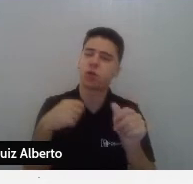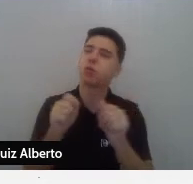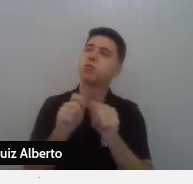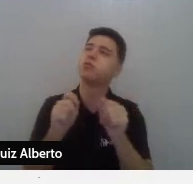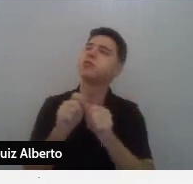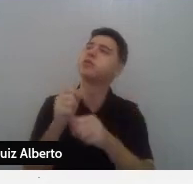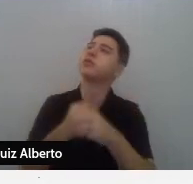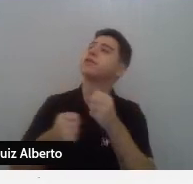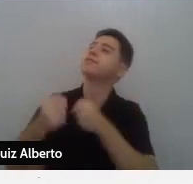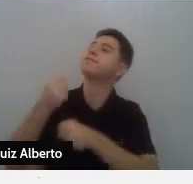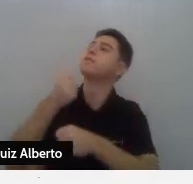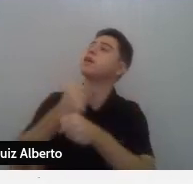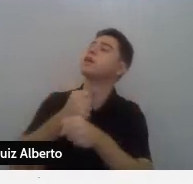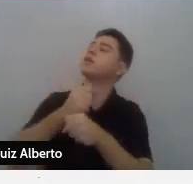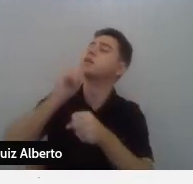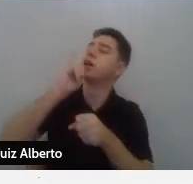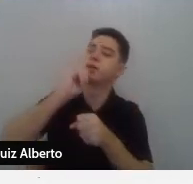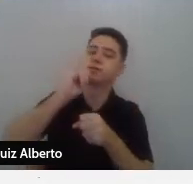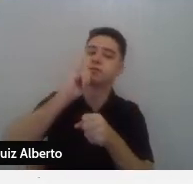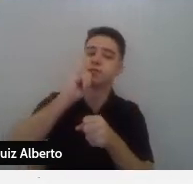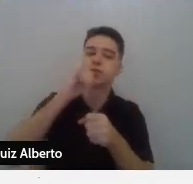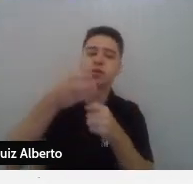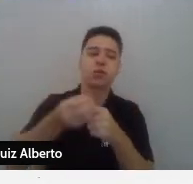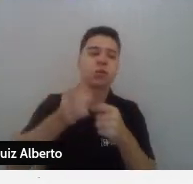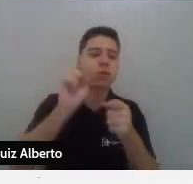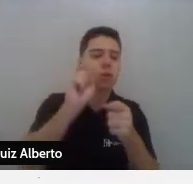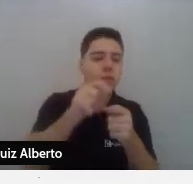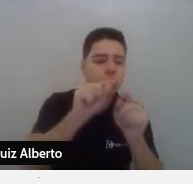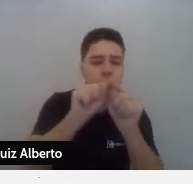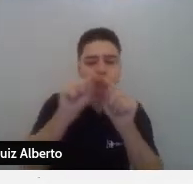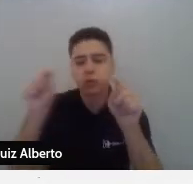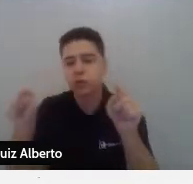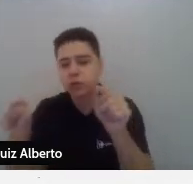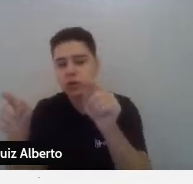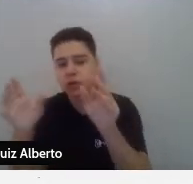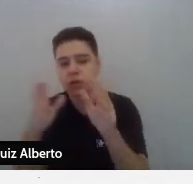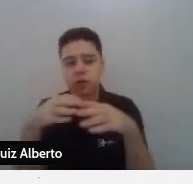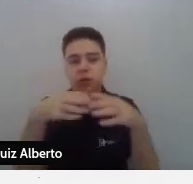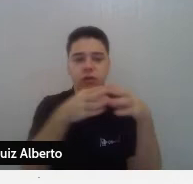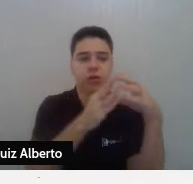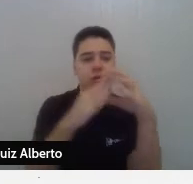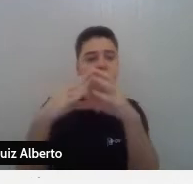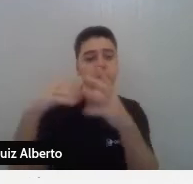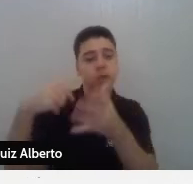ano passado, que é sobre ponto, linha e forma, que eu explico